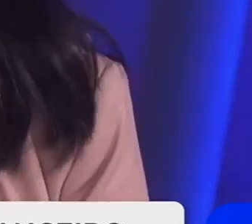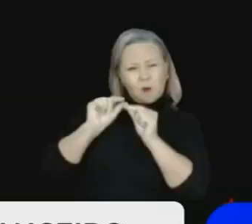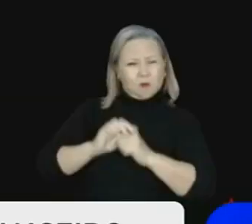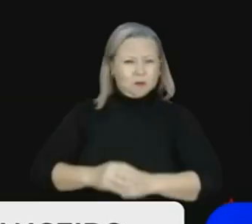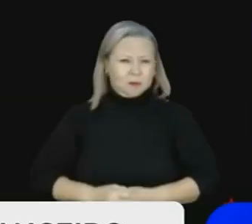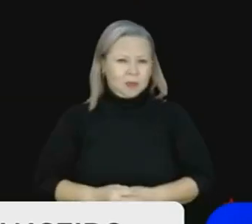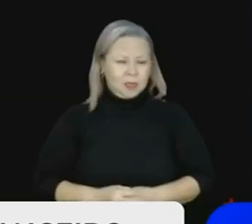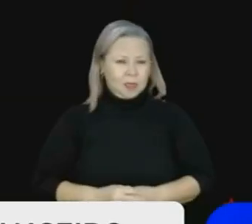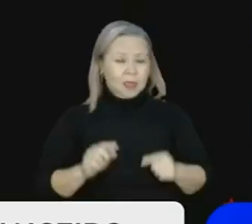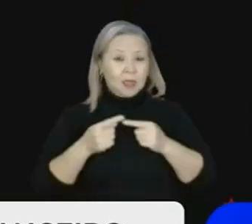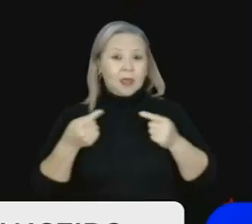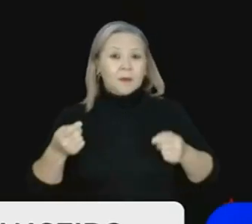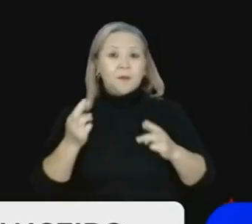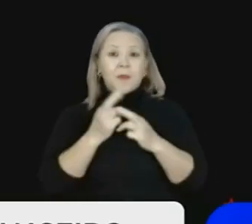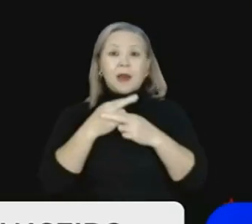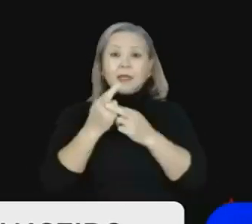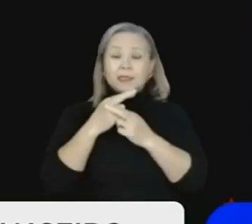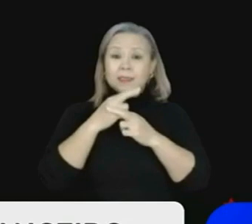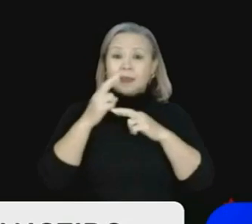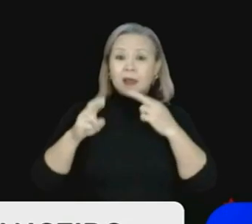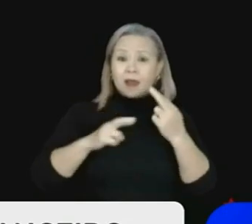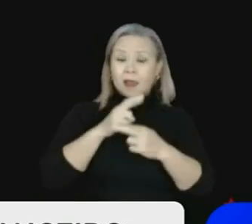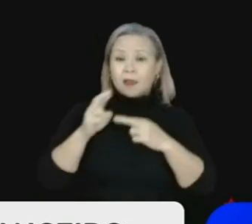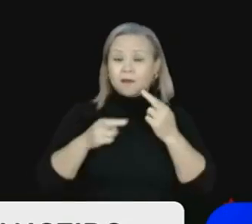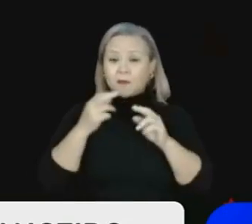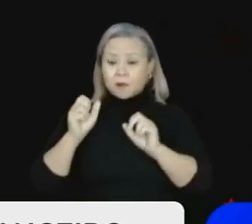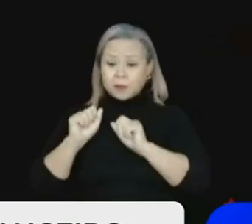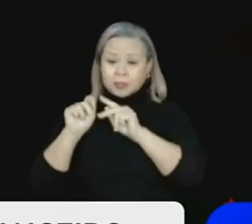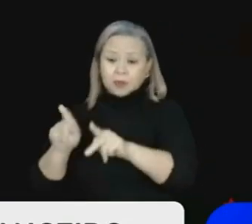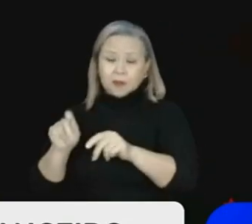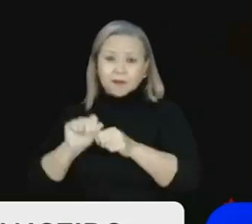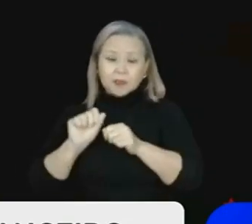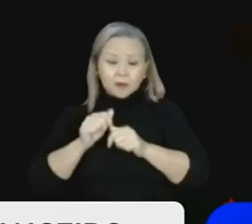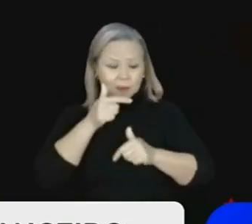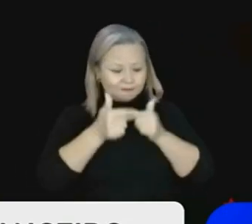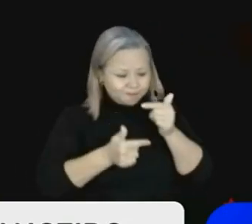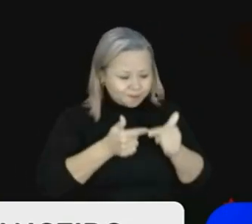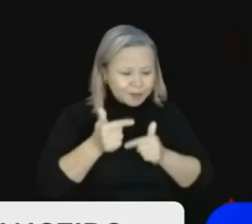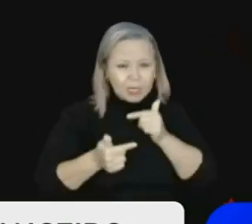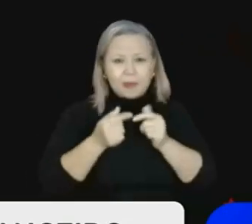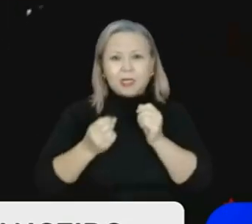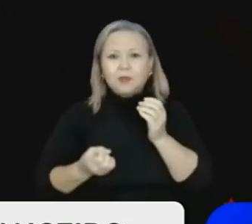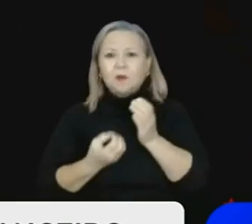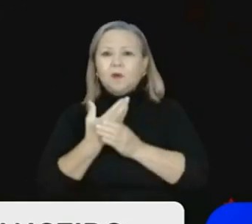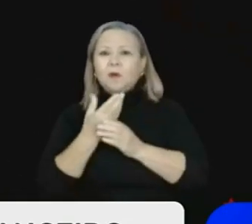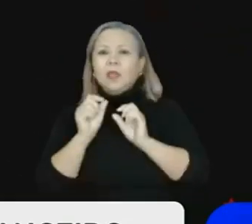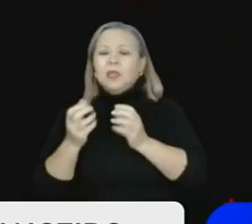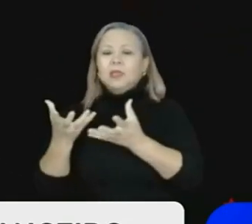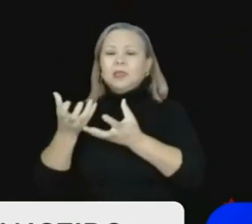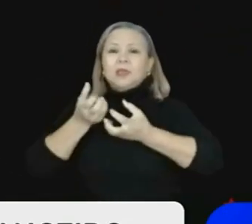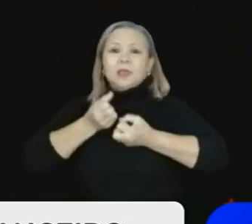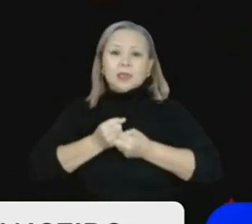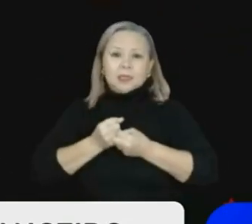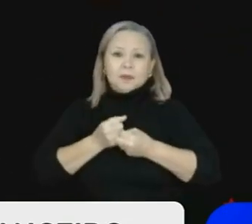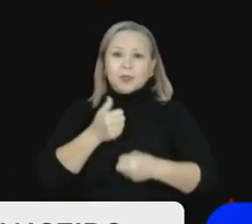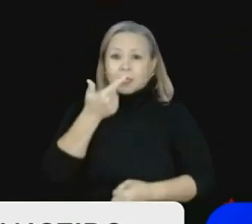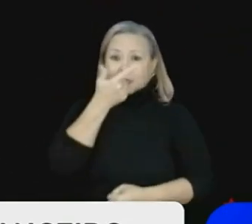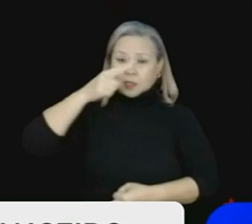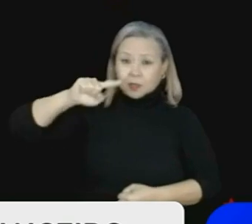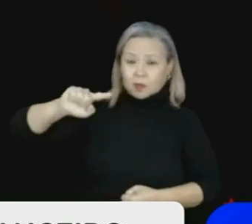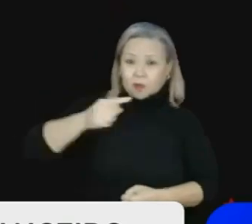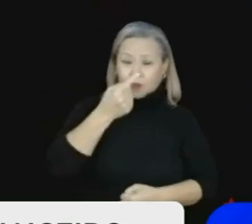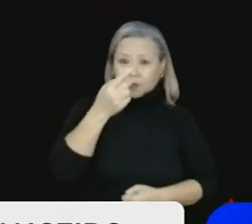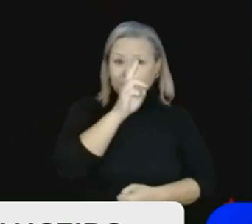da manhã pela primeira vez Então ele faz a visita ali no centro na onde é a sede de transição do governo e ele fala neste momento